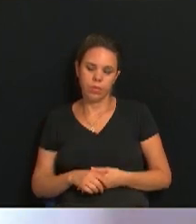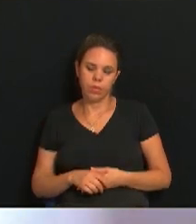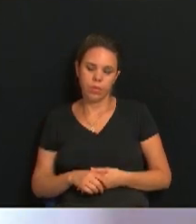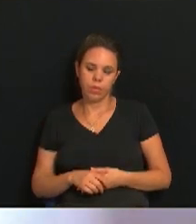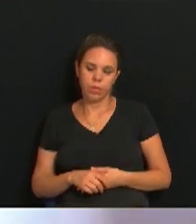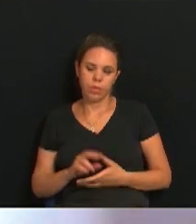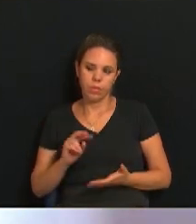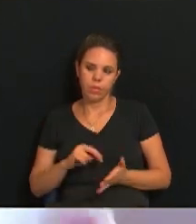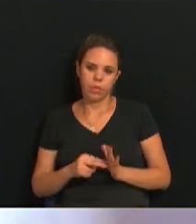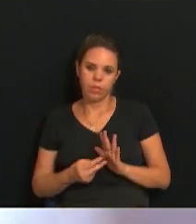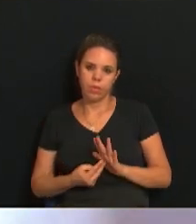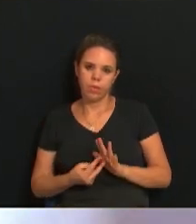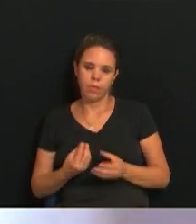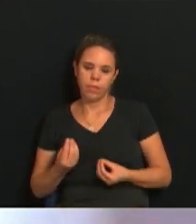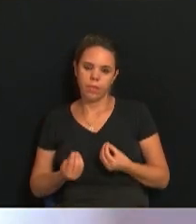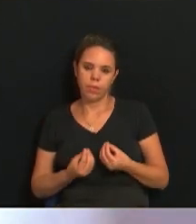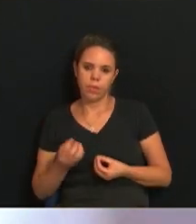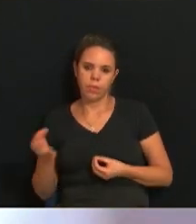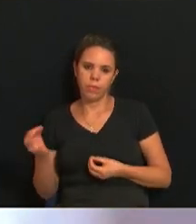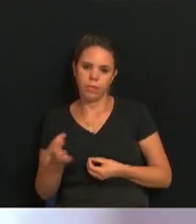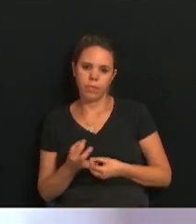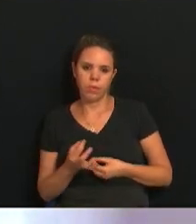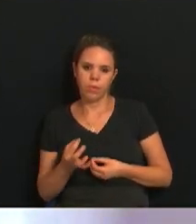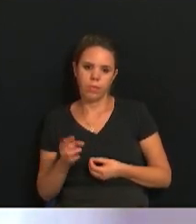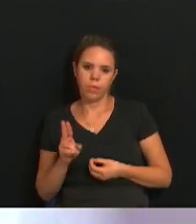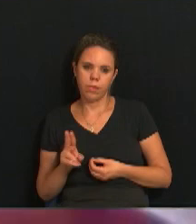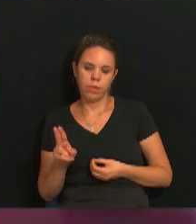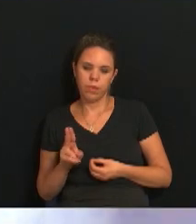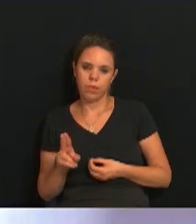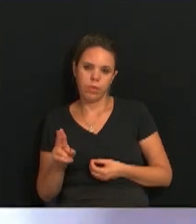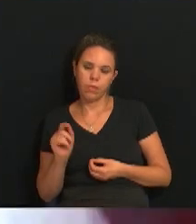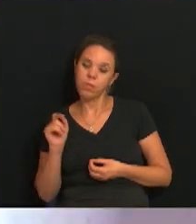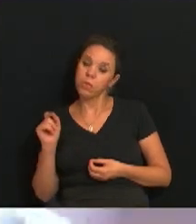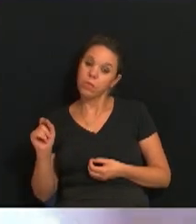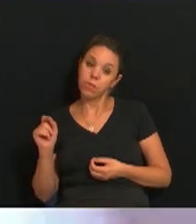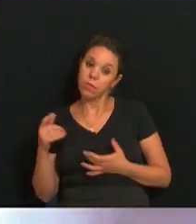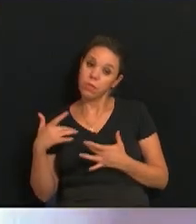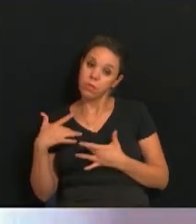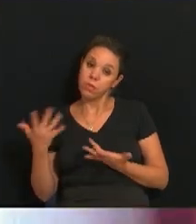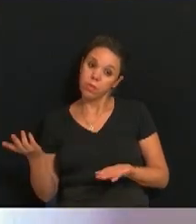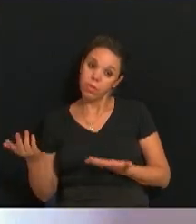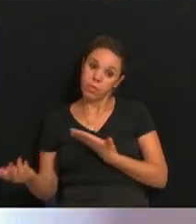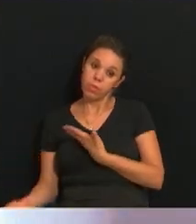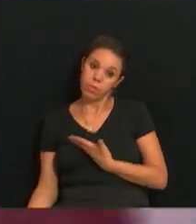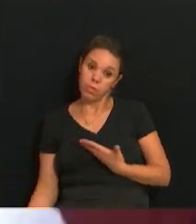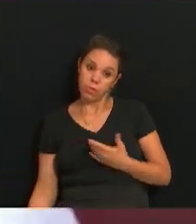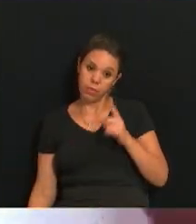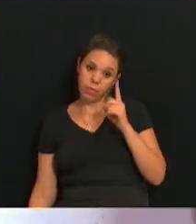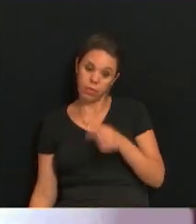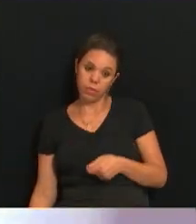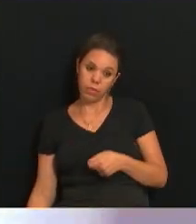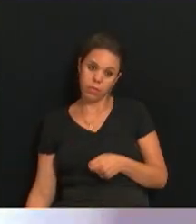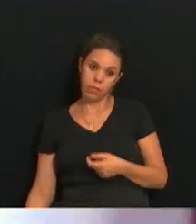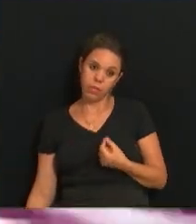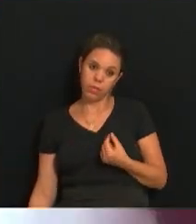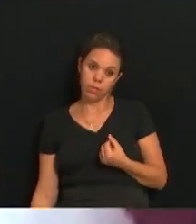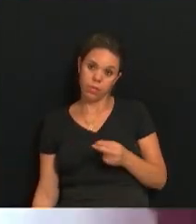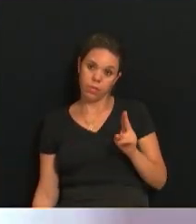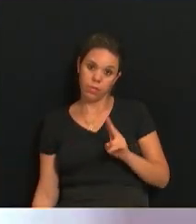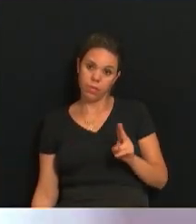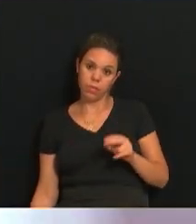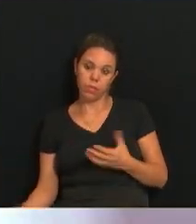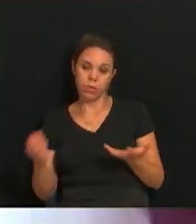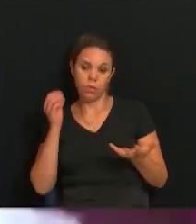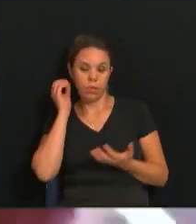definir uma porcentagem vai ser usada para quê? Então você vai ajudar o governo a decidir. Esse dinheiro eu já estou dizendo como cidadão, quero que